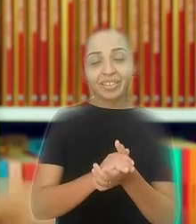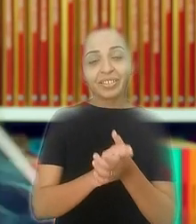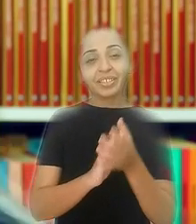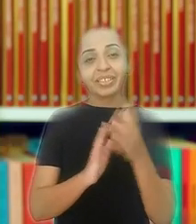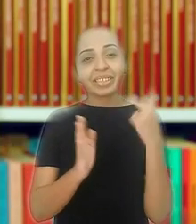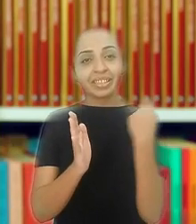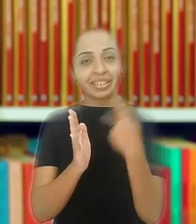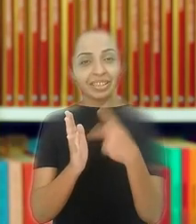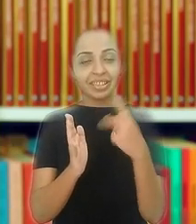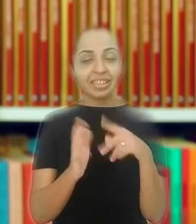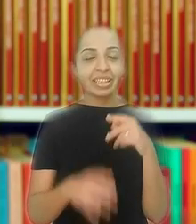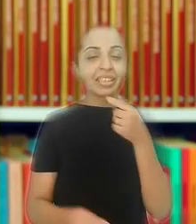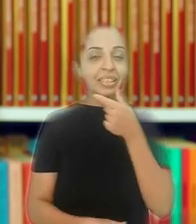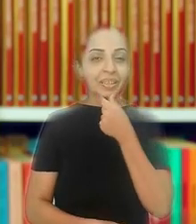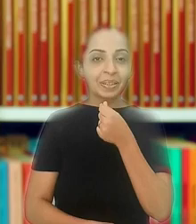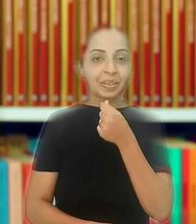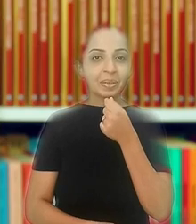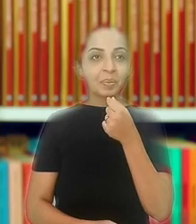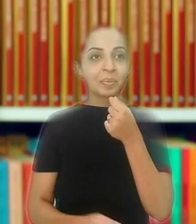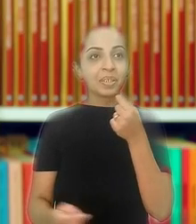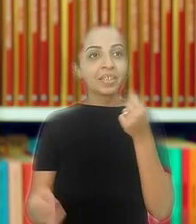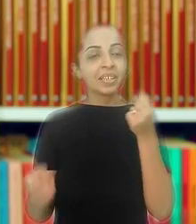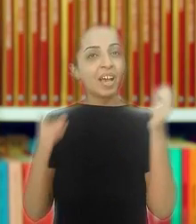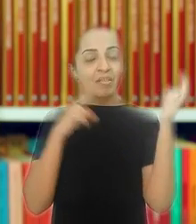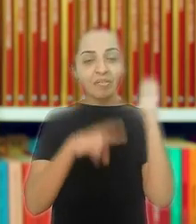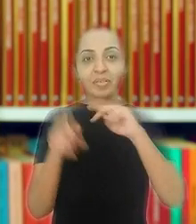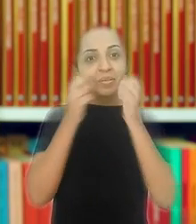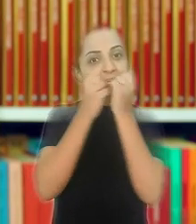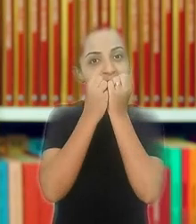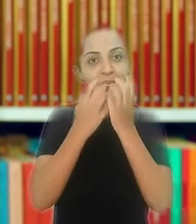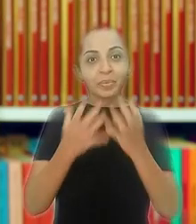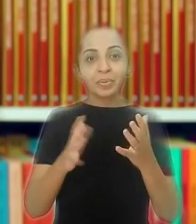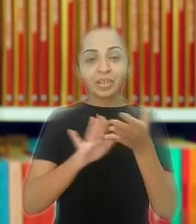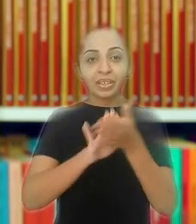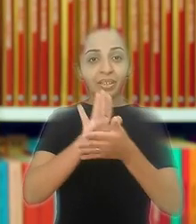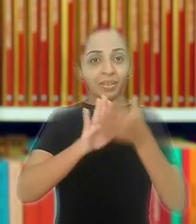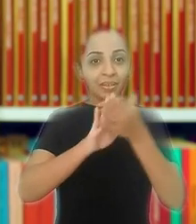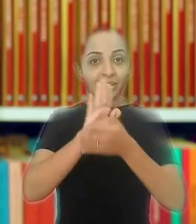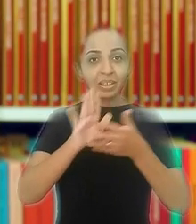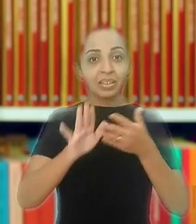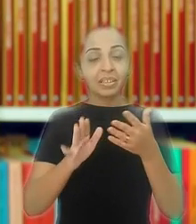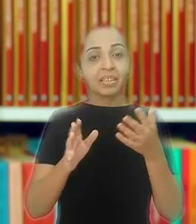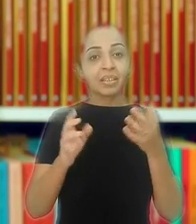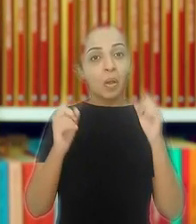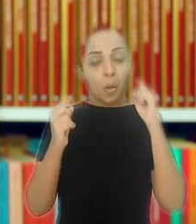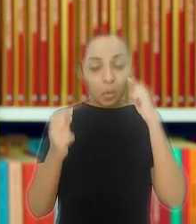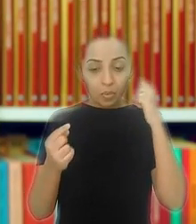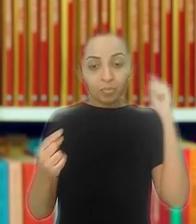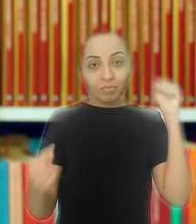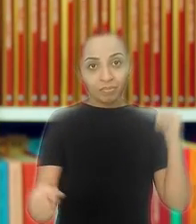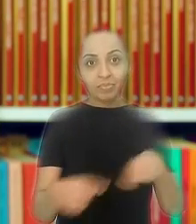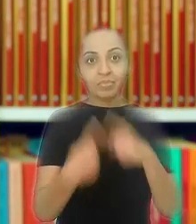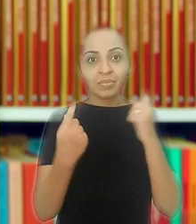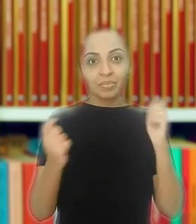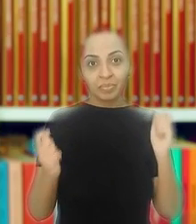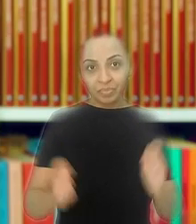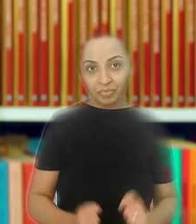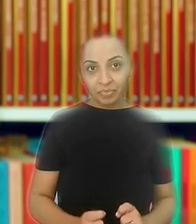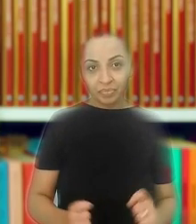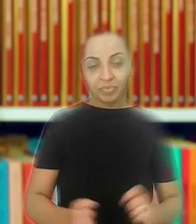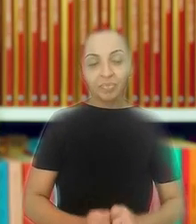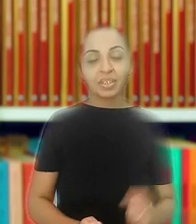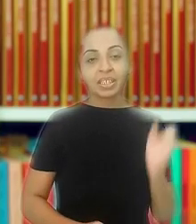artística do resort é muito Ampla né é muito Ampla e um texto muito objetivo ele